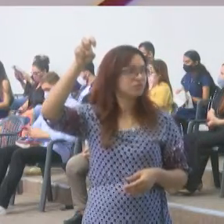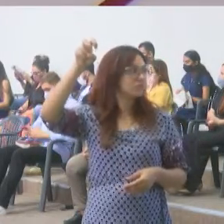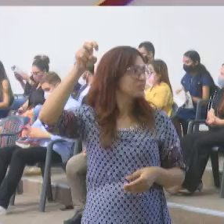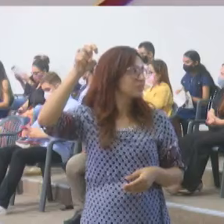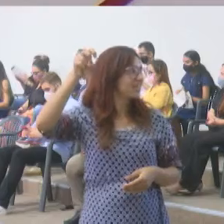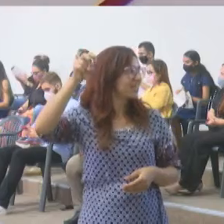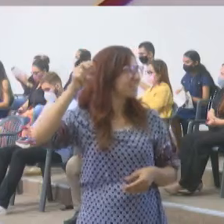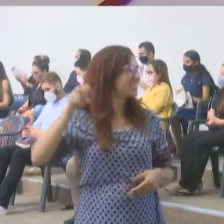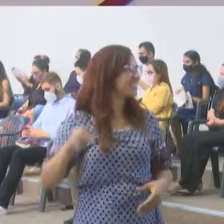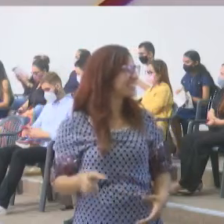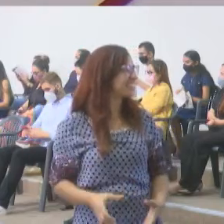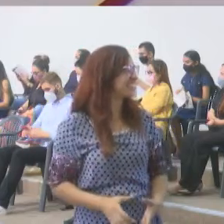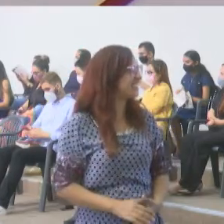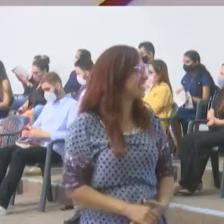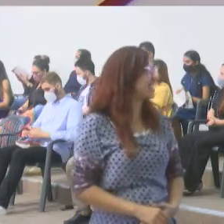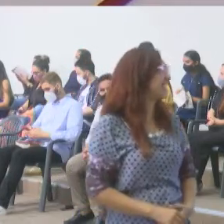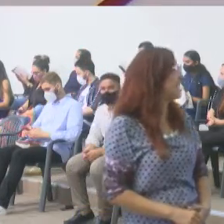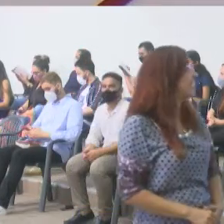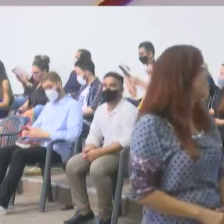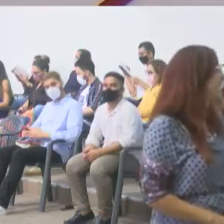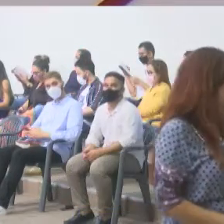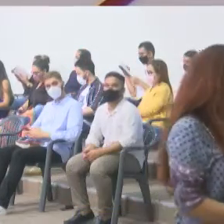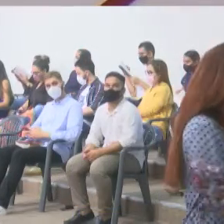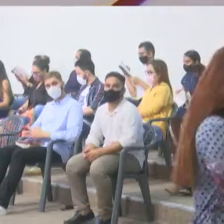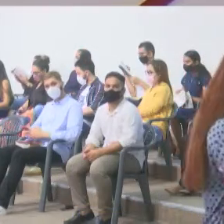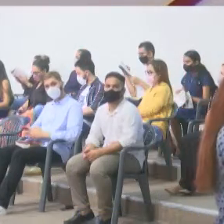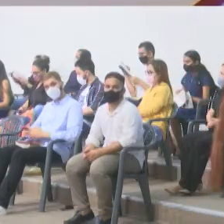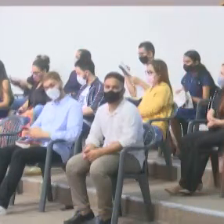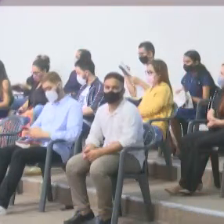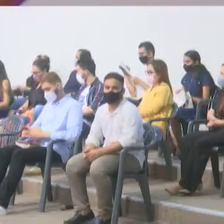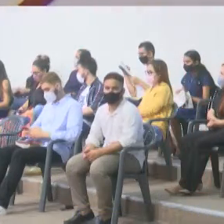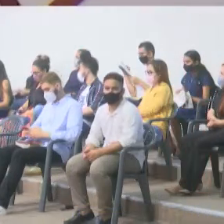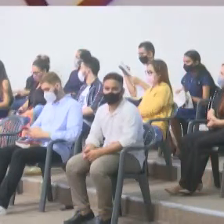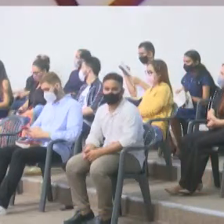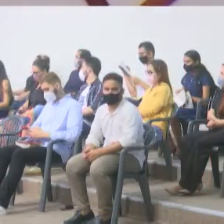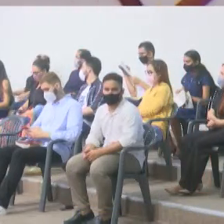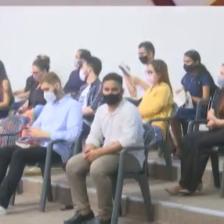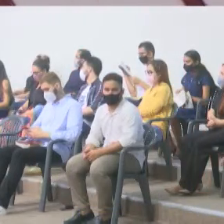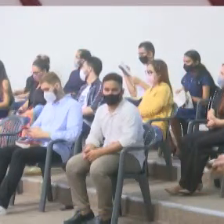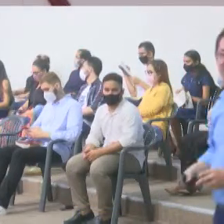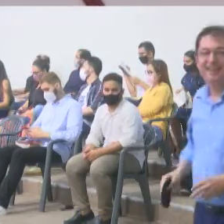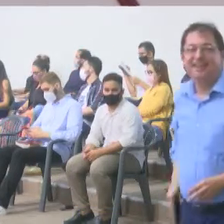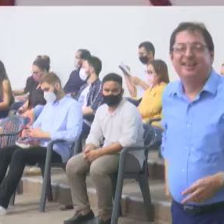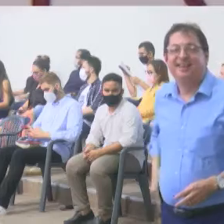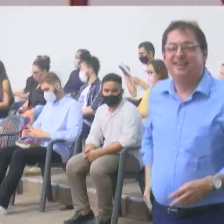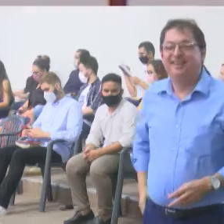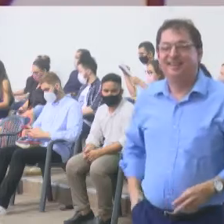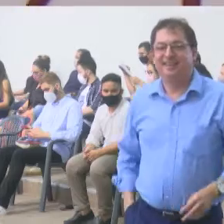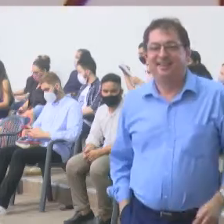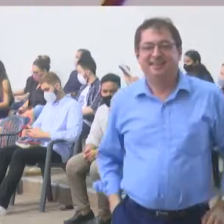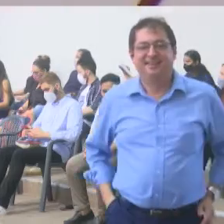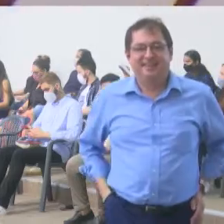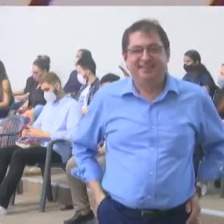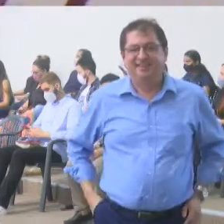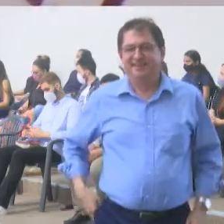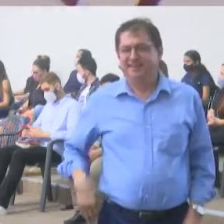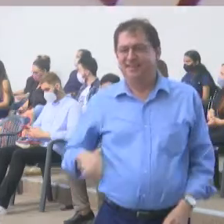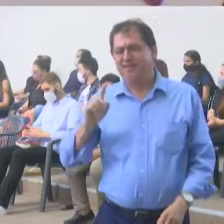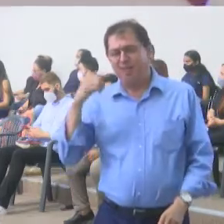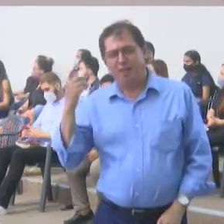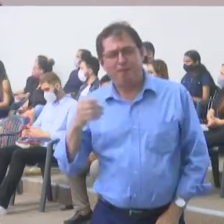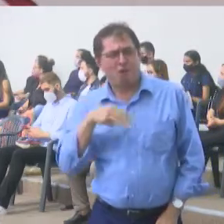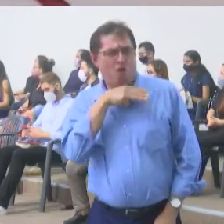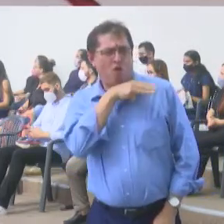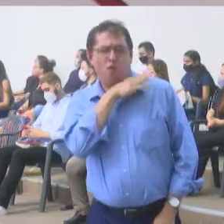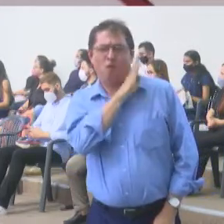resgatador que Boaz havia falado, ele ia passando. Então lhe disse, o que está escrito aí? Ó fulano, uma expressão